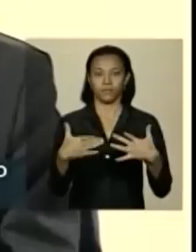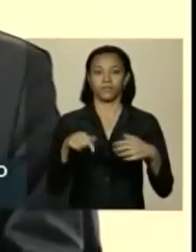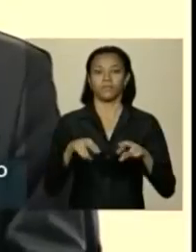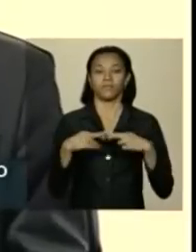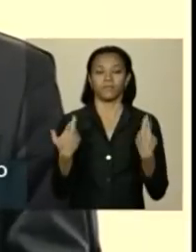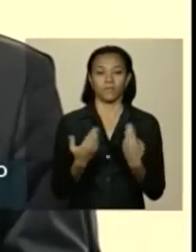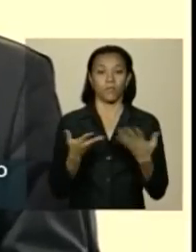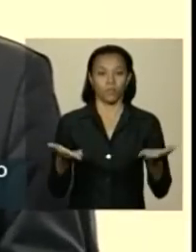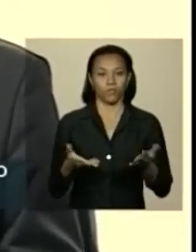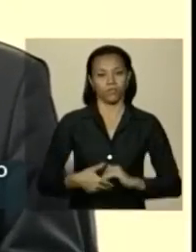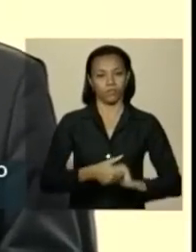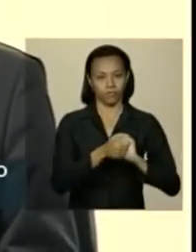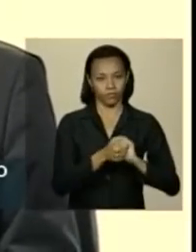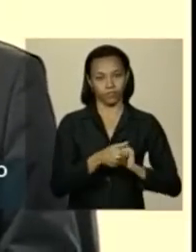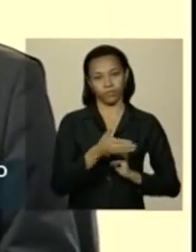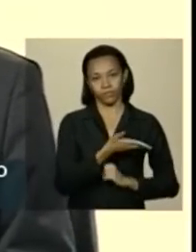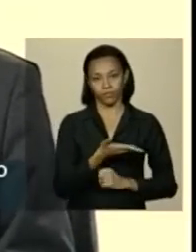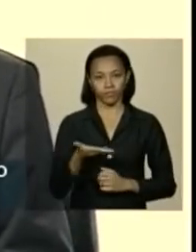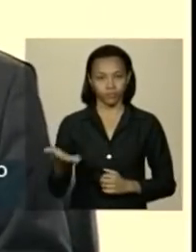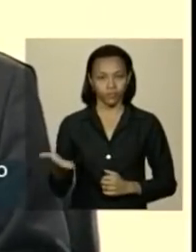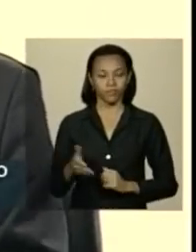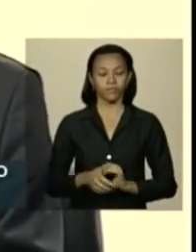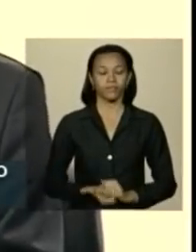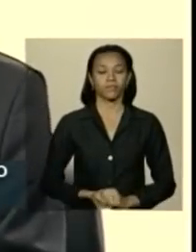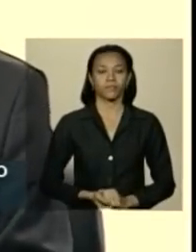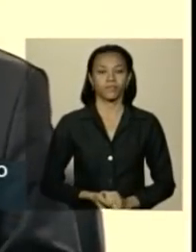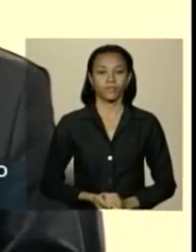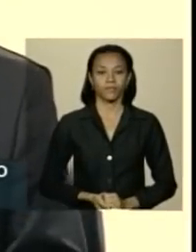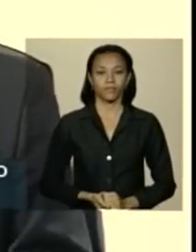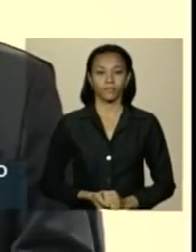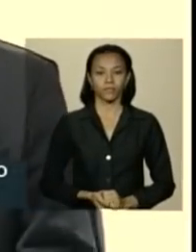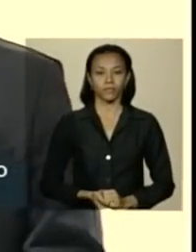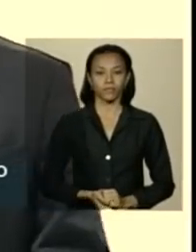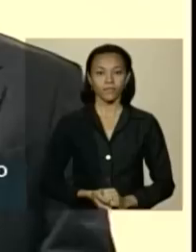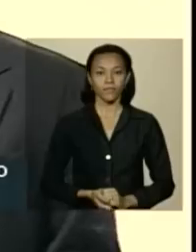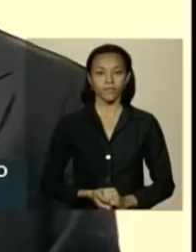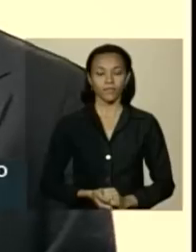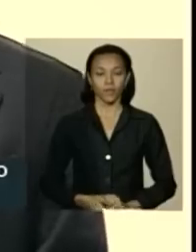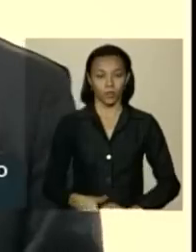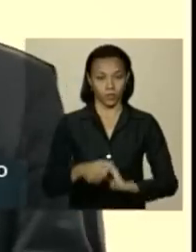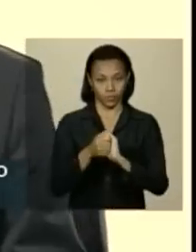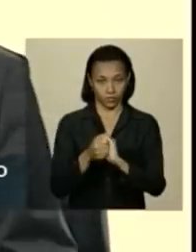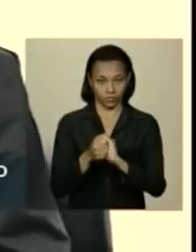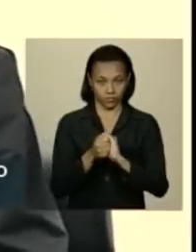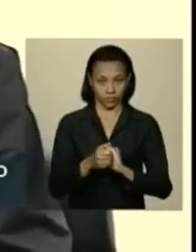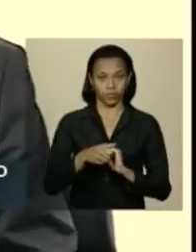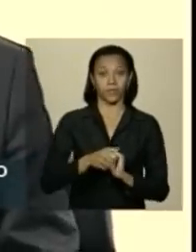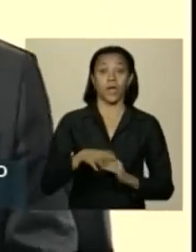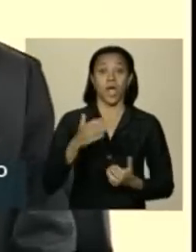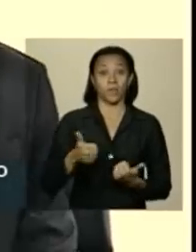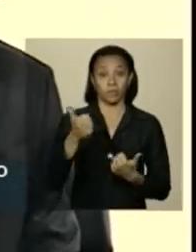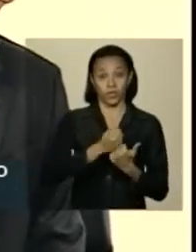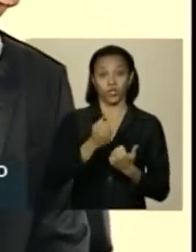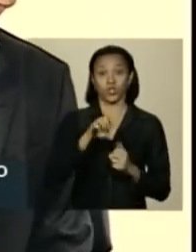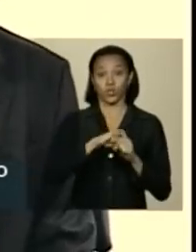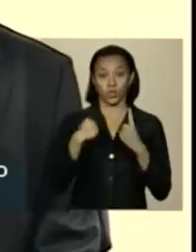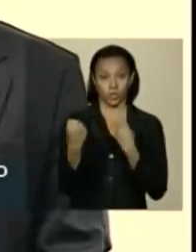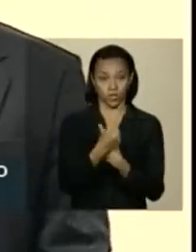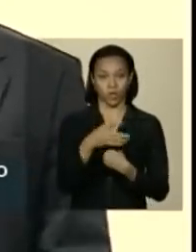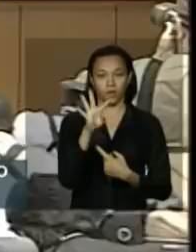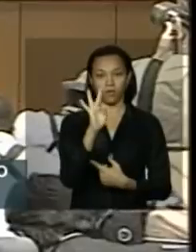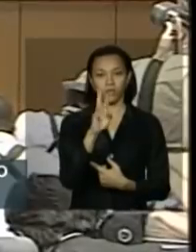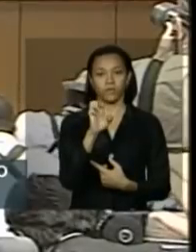recinto queria cumprimentá-los cumprimentá-los cumprimentando a nossa ministra do Desenvolvimento Social Teresa